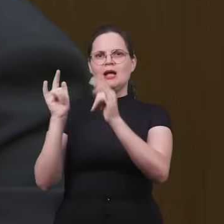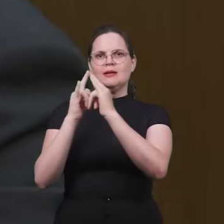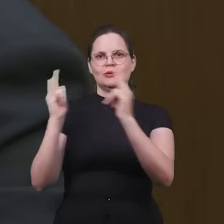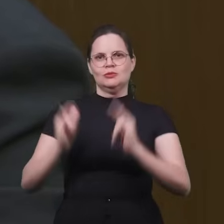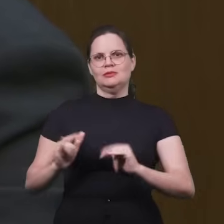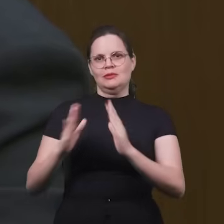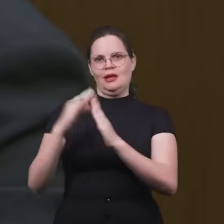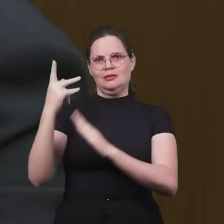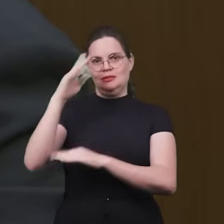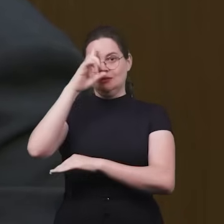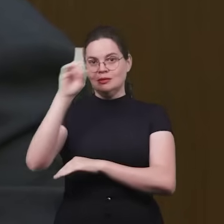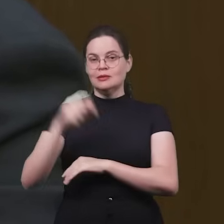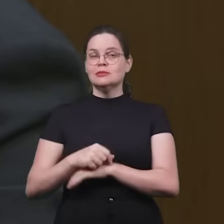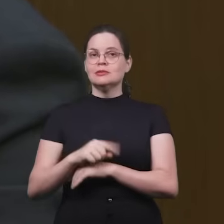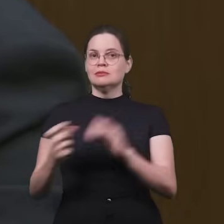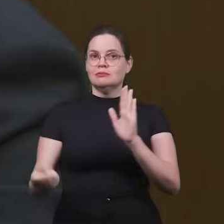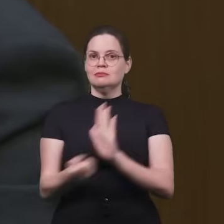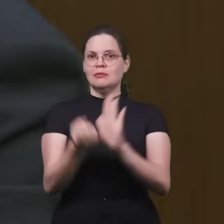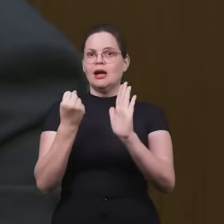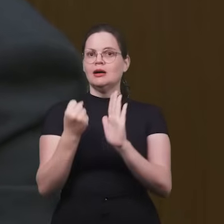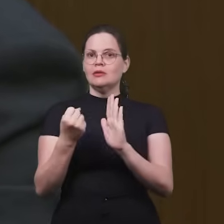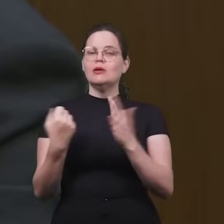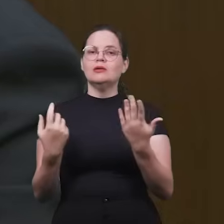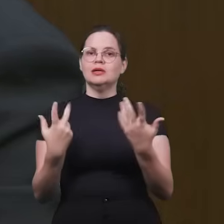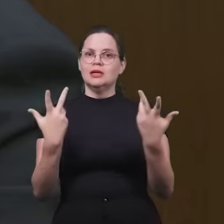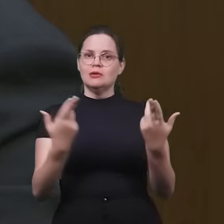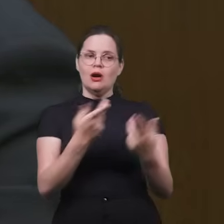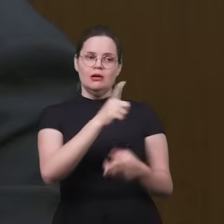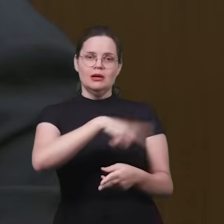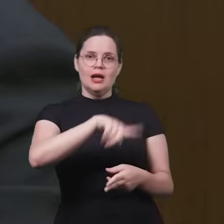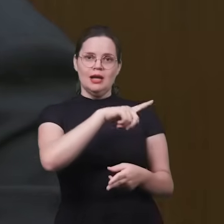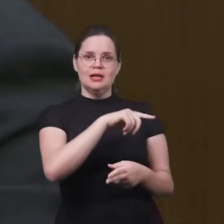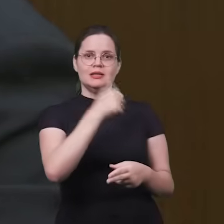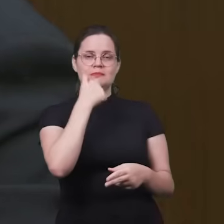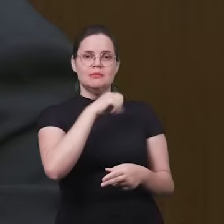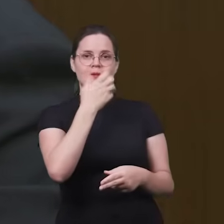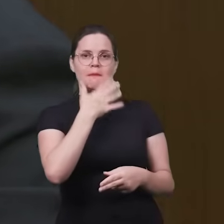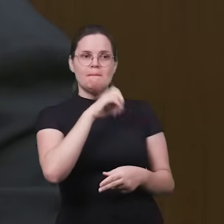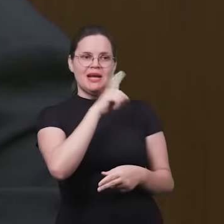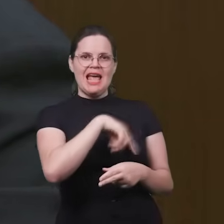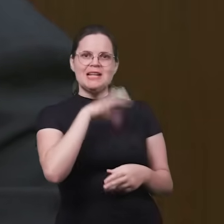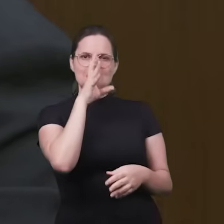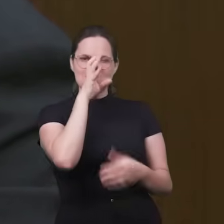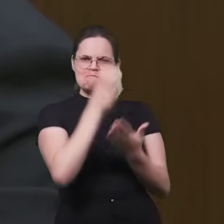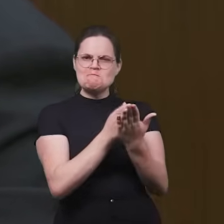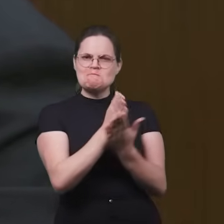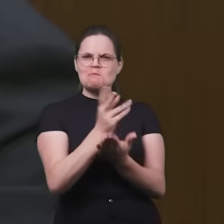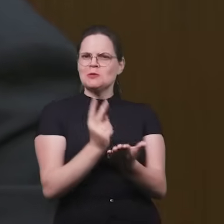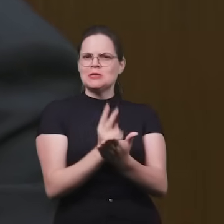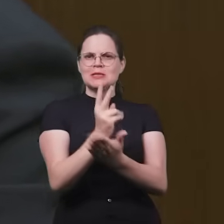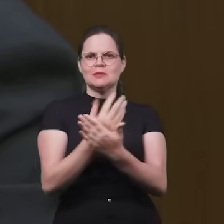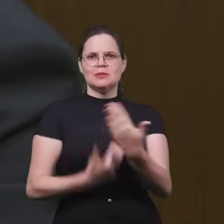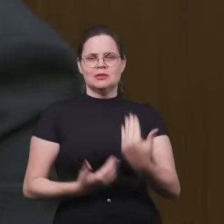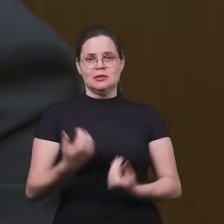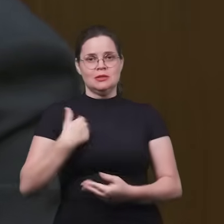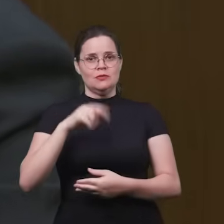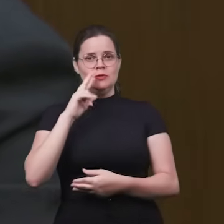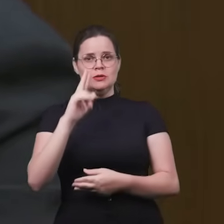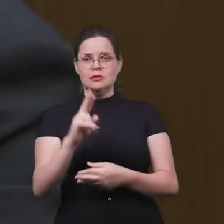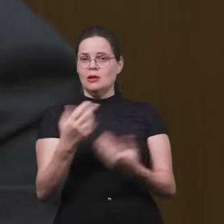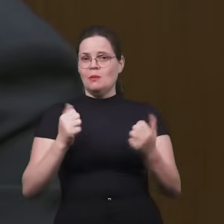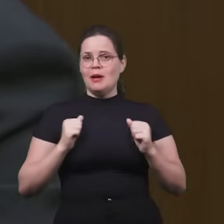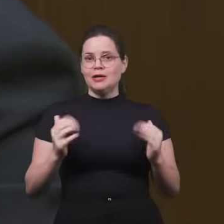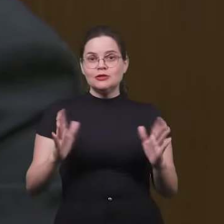algo assim que me marcou era a perseverança dos meus pais em servir ao Senhor, em buscar o Senhor. E só essa